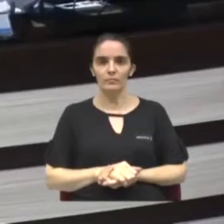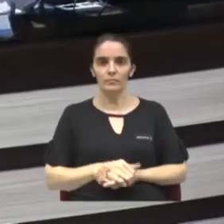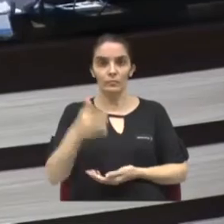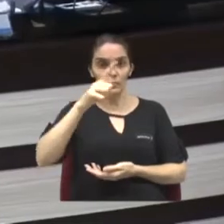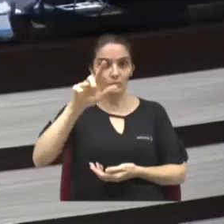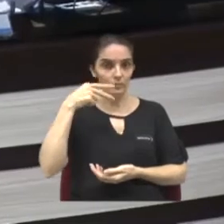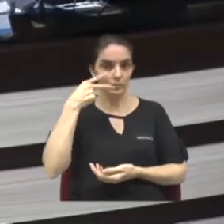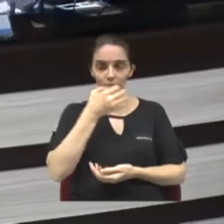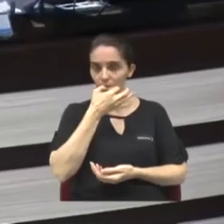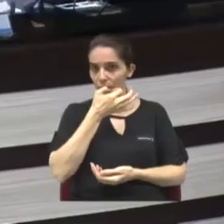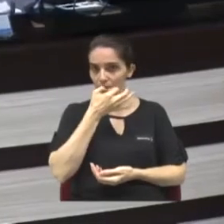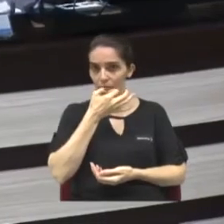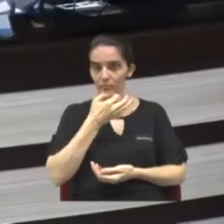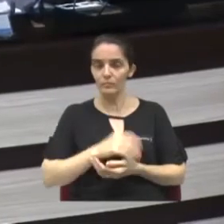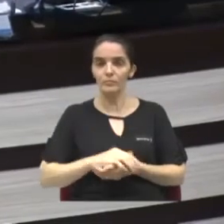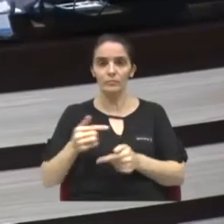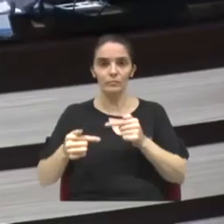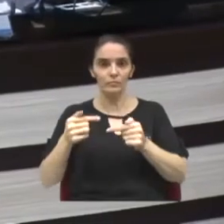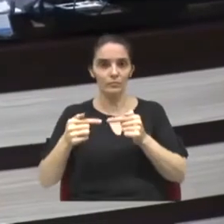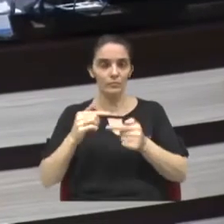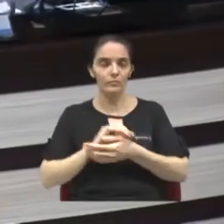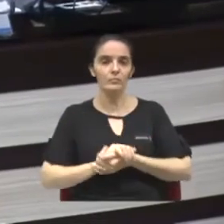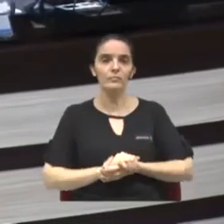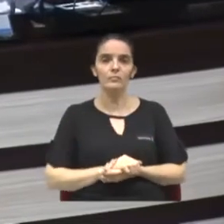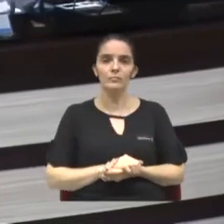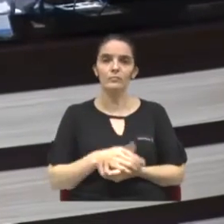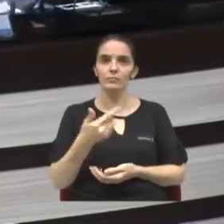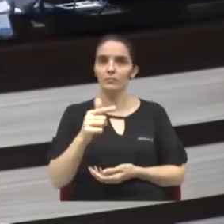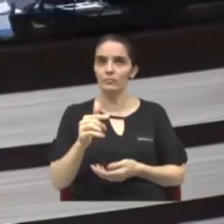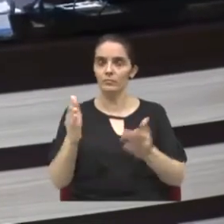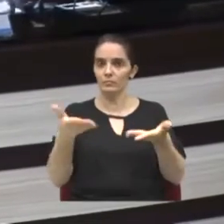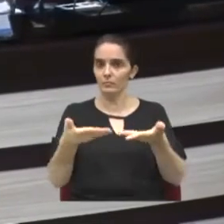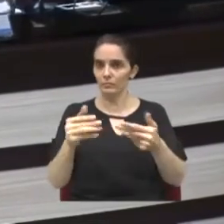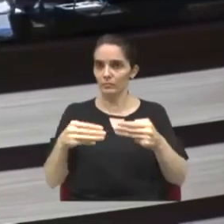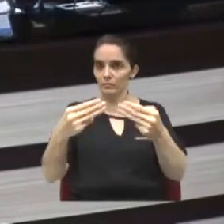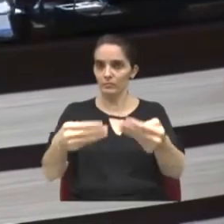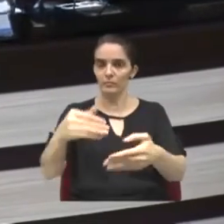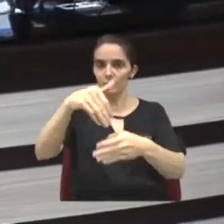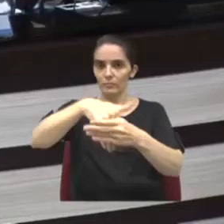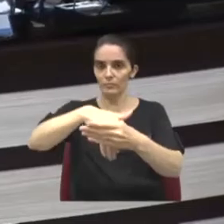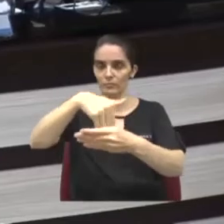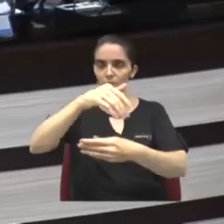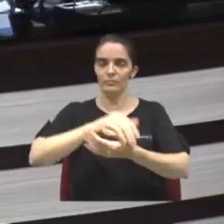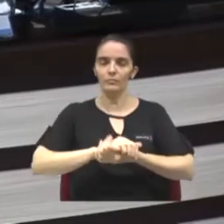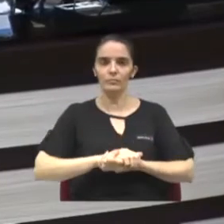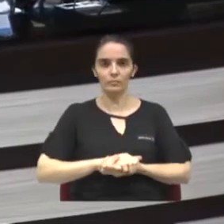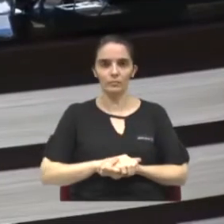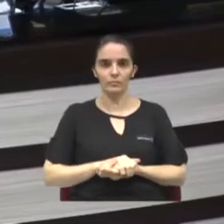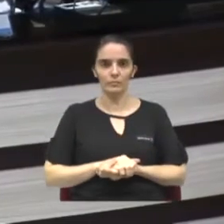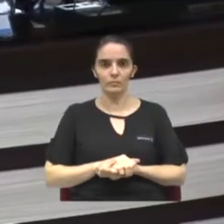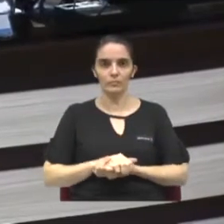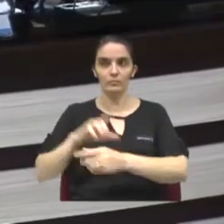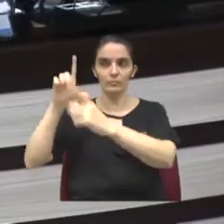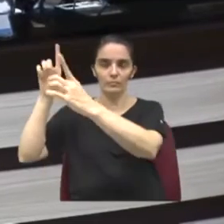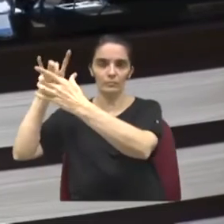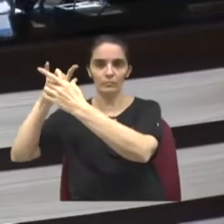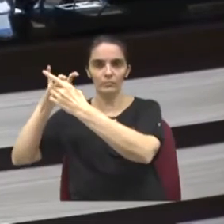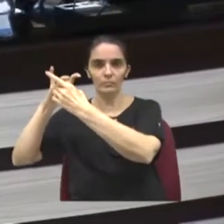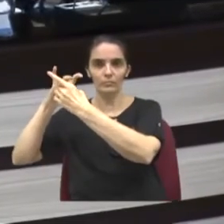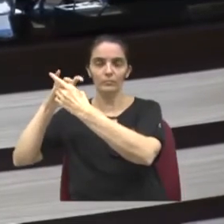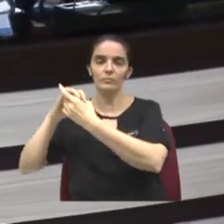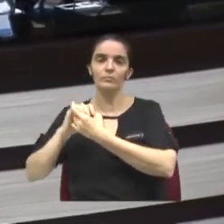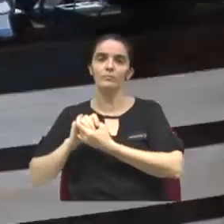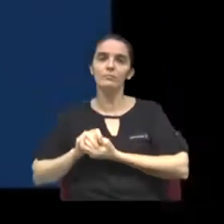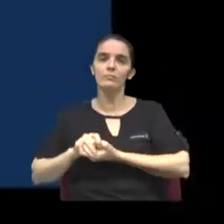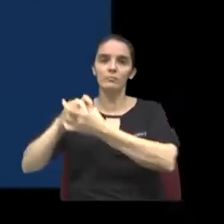Mais algum vereador deseja discutir a moção? Não havendo, a moção vai à votação e o painel de votação